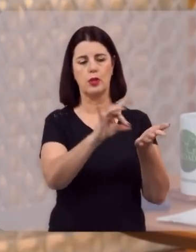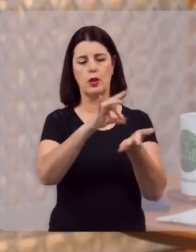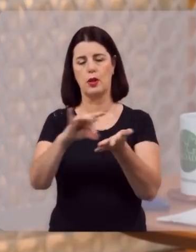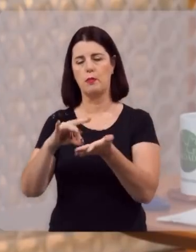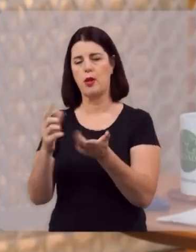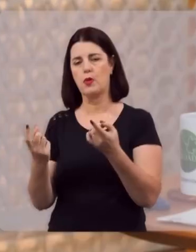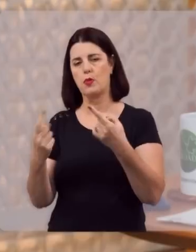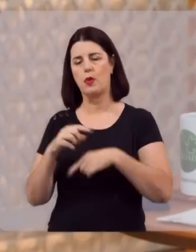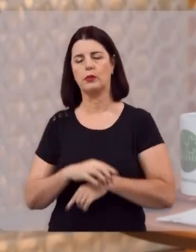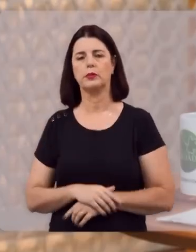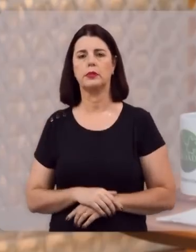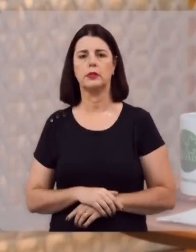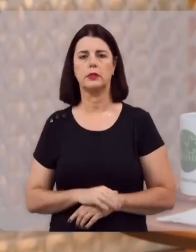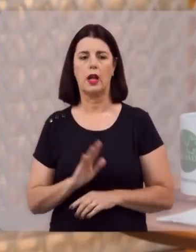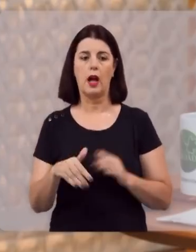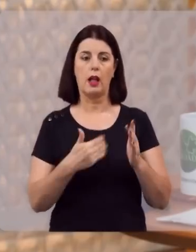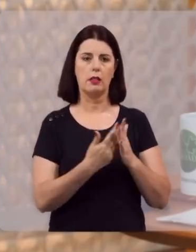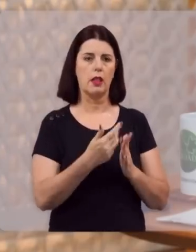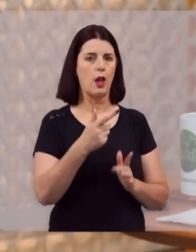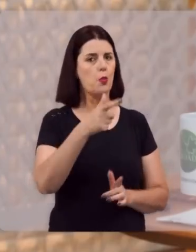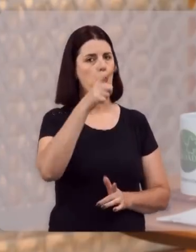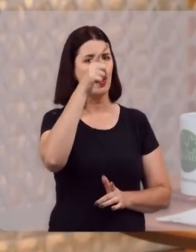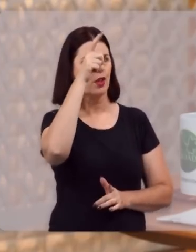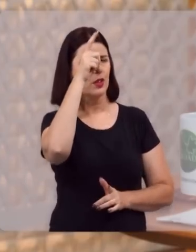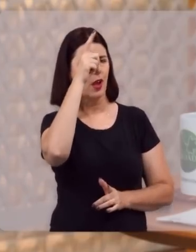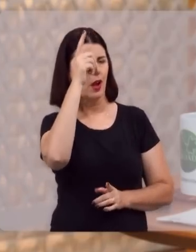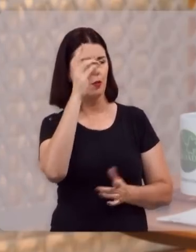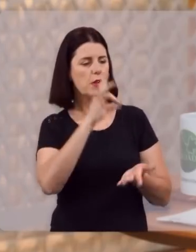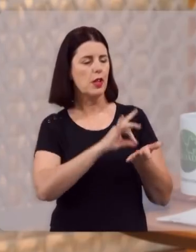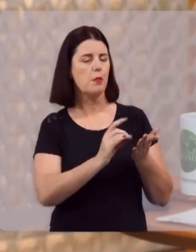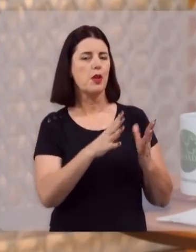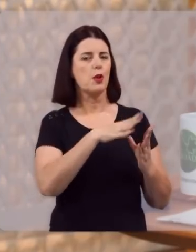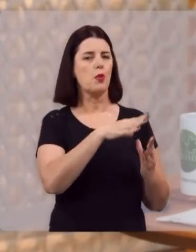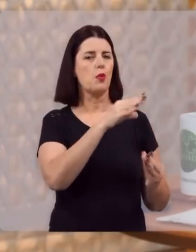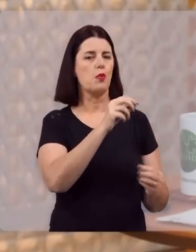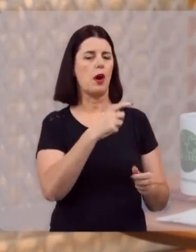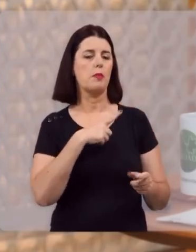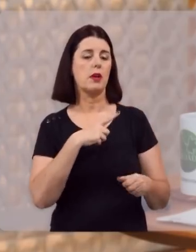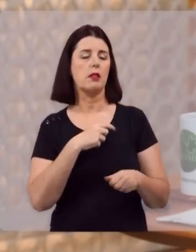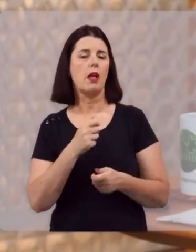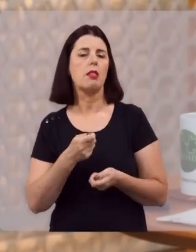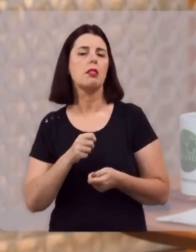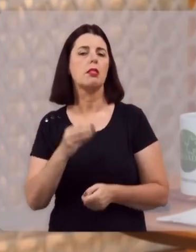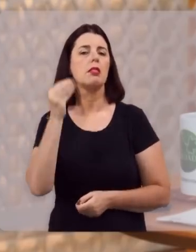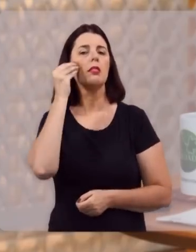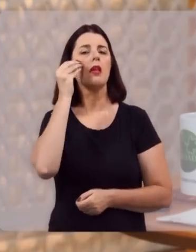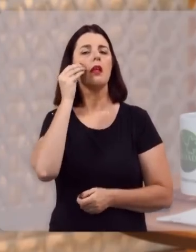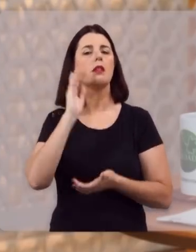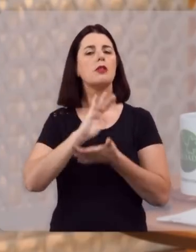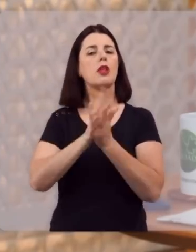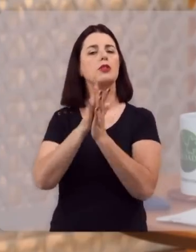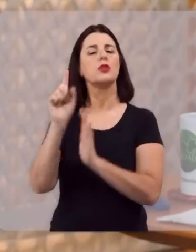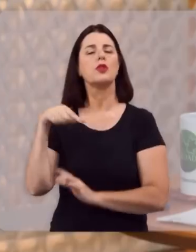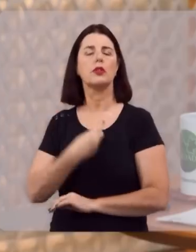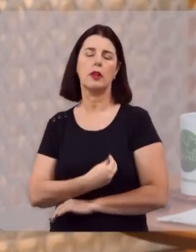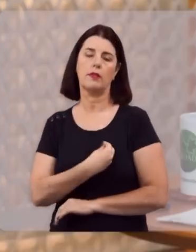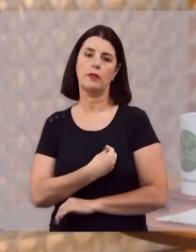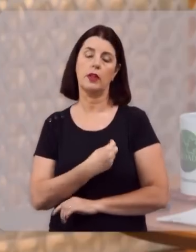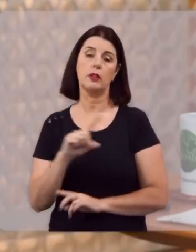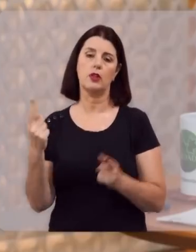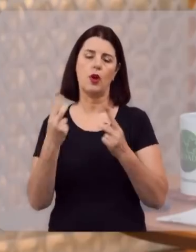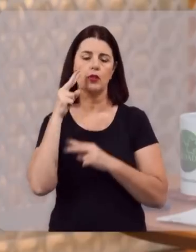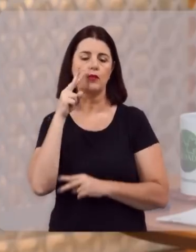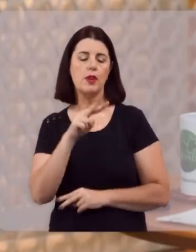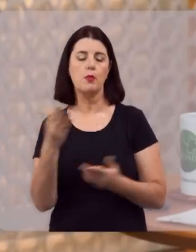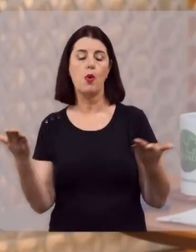nossos inimigos, inclusive o inimigo da nossa alma, aquele que está ao nosso derredor, muitas vezes tentando nos devorar, mas como